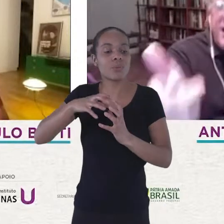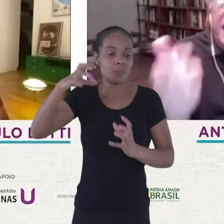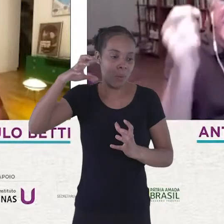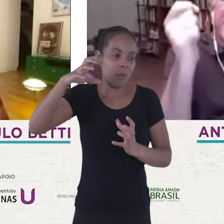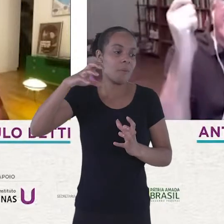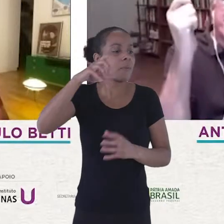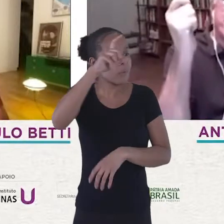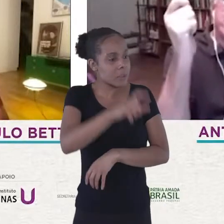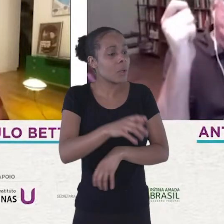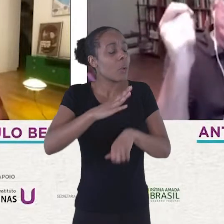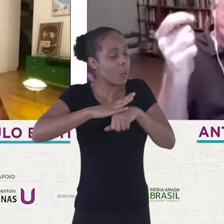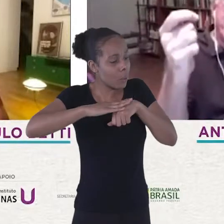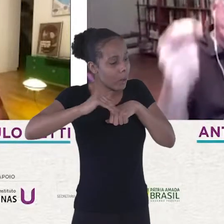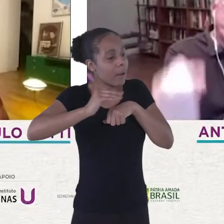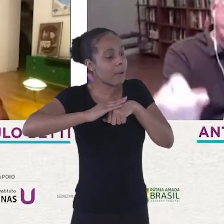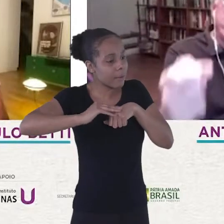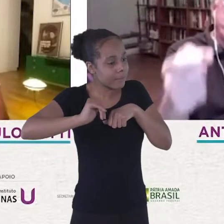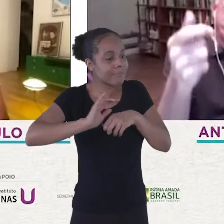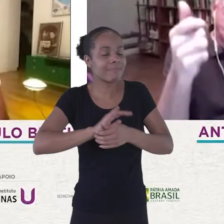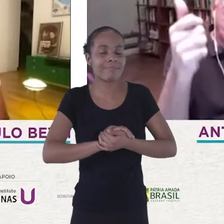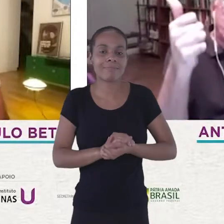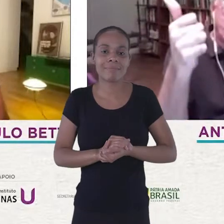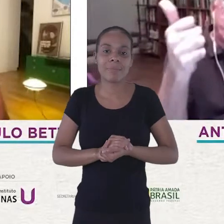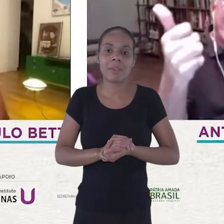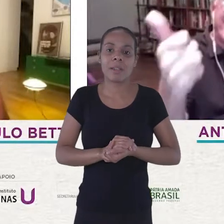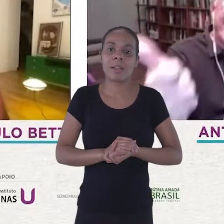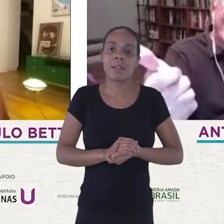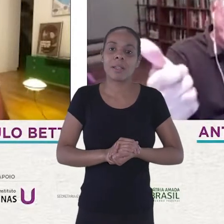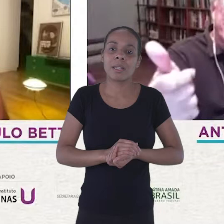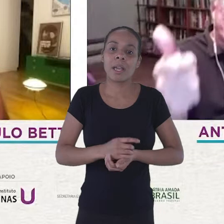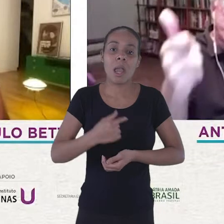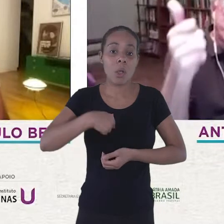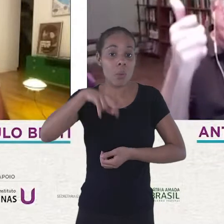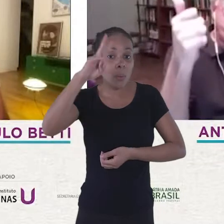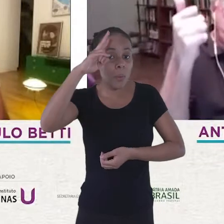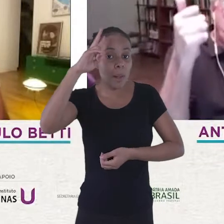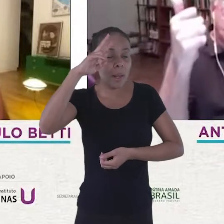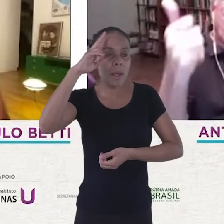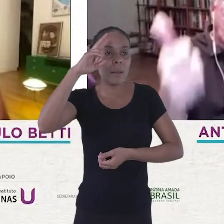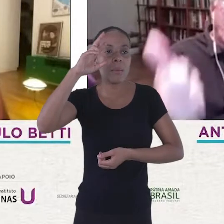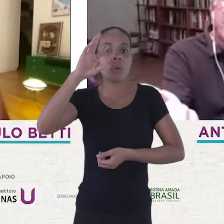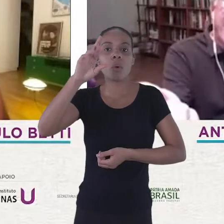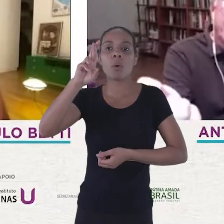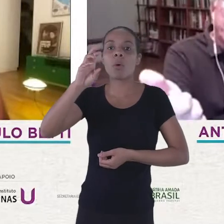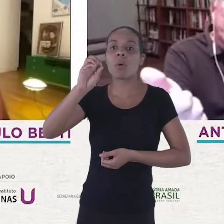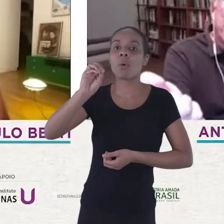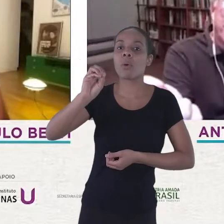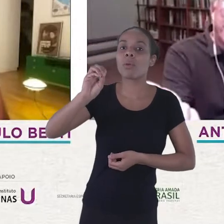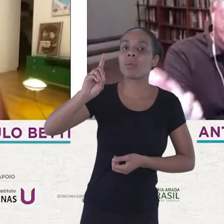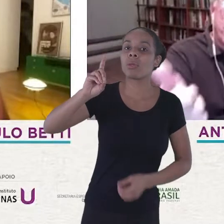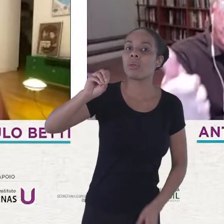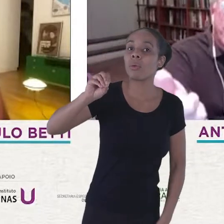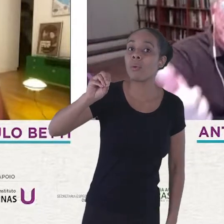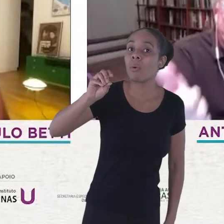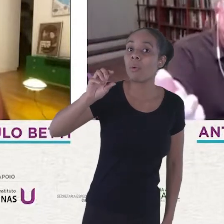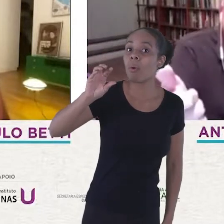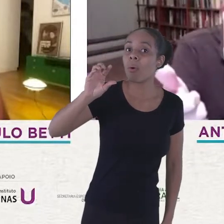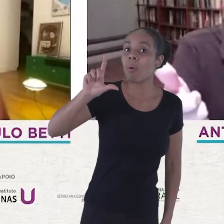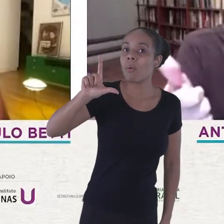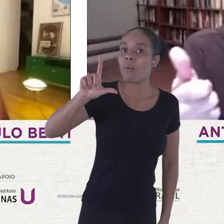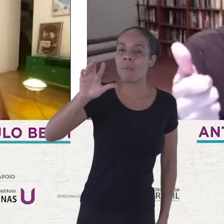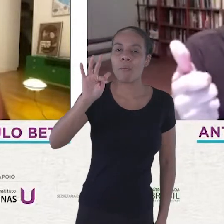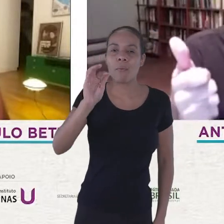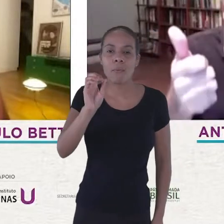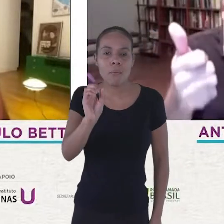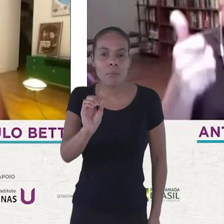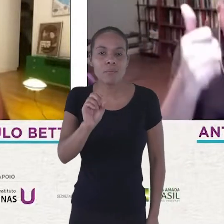antigos. Eu me lembro, você com o Rodolfo Arena, acho que você chegou a fazer um documentário sobre ele, alguma coisa assim.